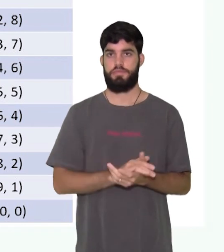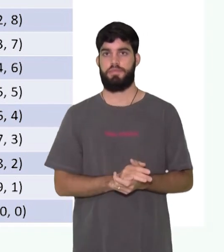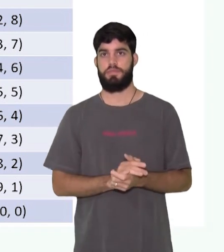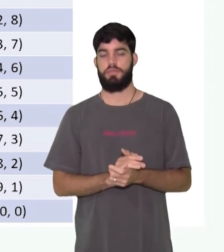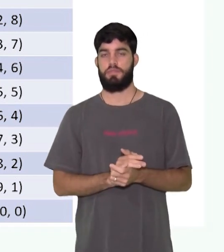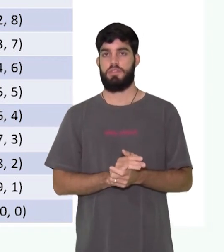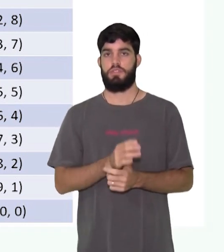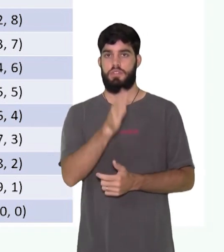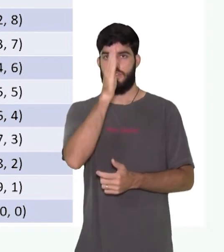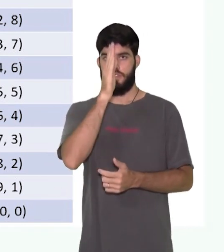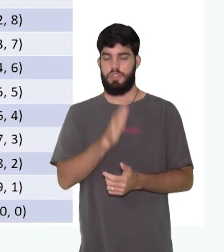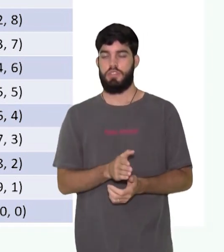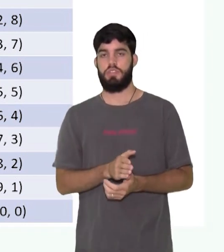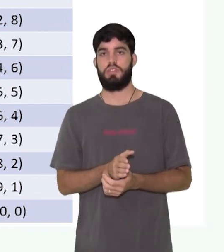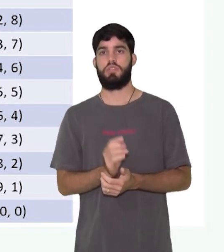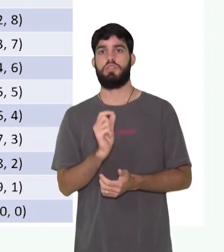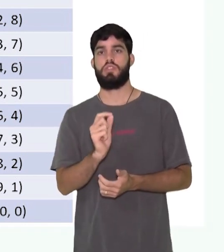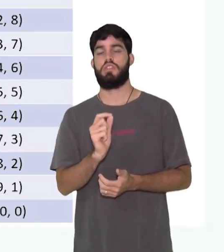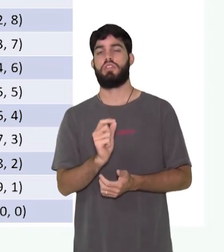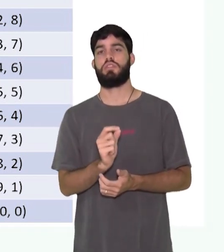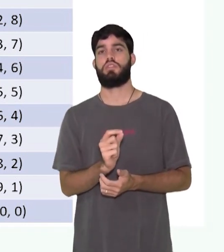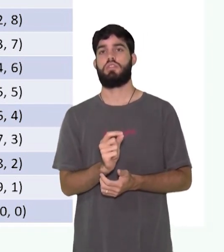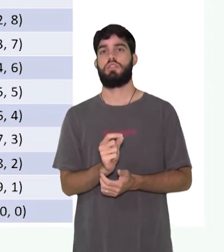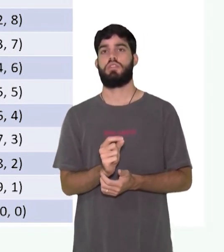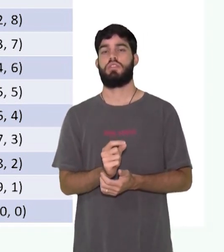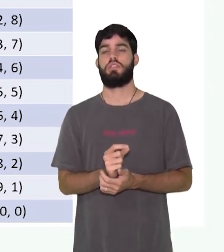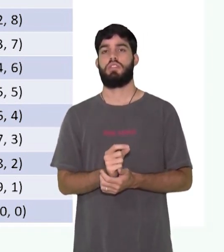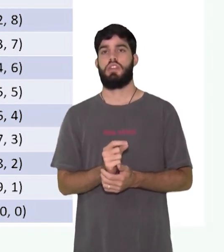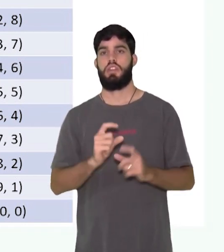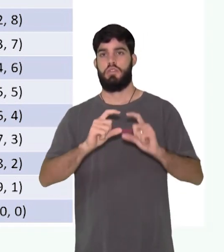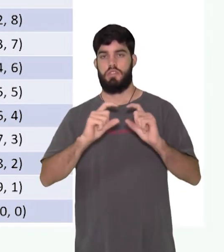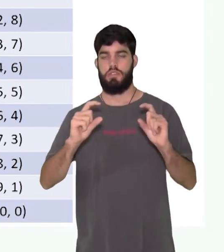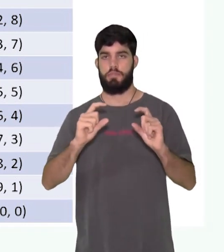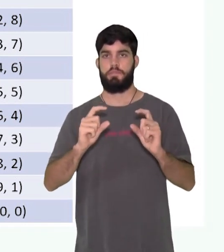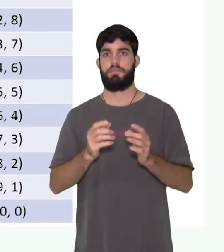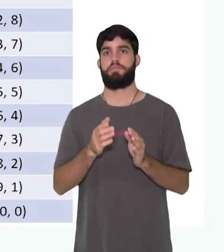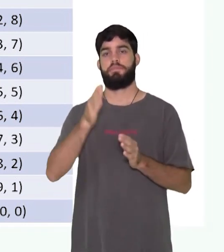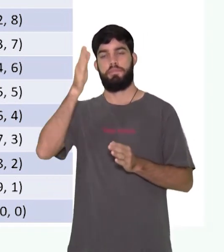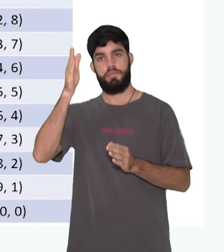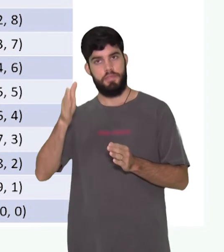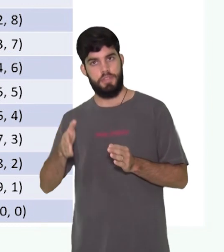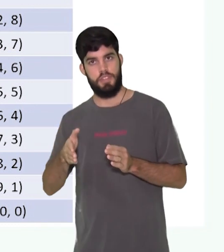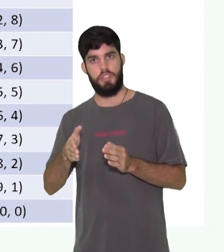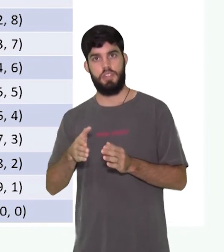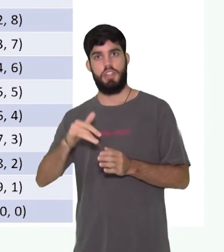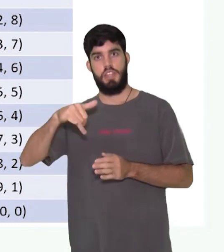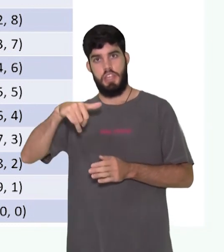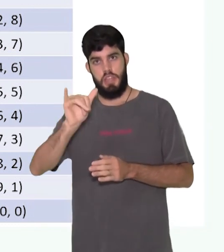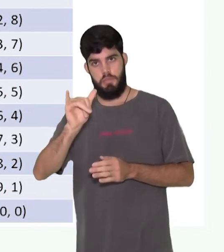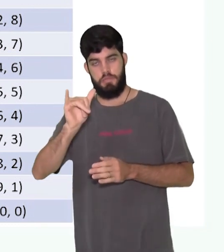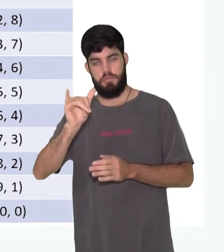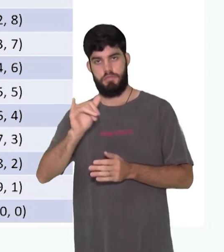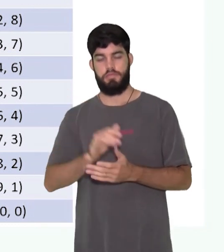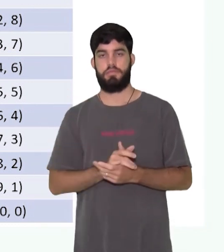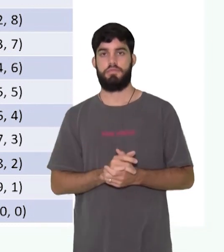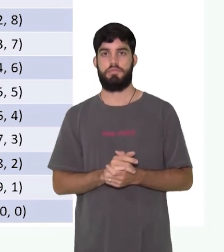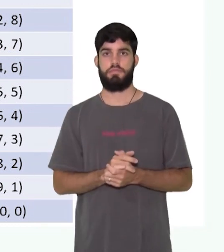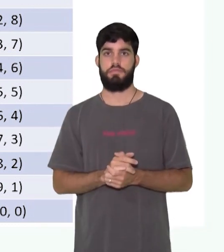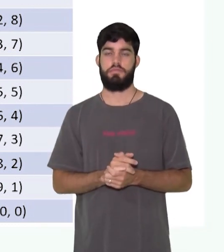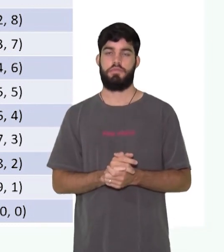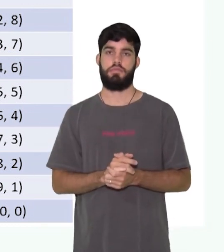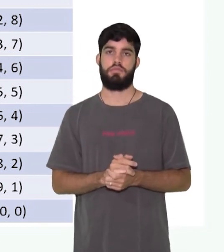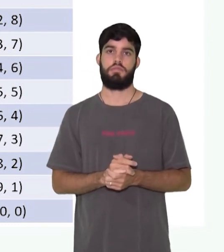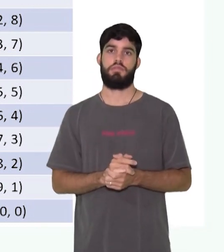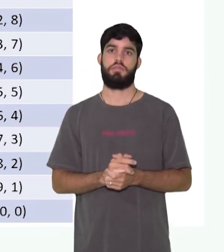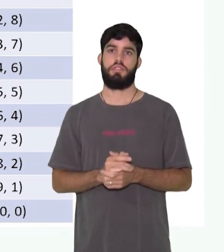segundo na segunda coluna nós temos aqui a equação na terceira coluna o valor encontrado de y